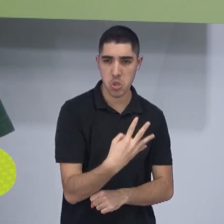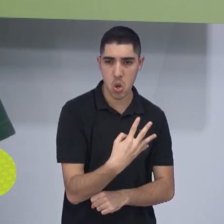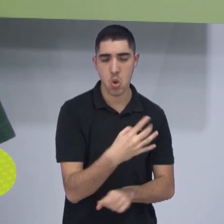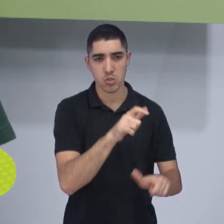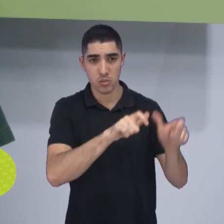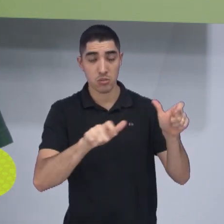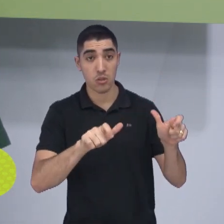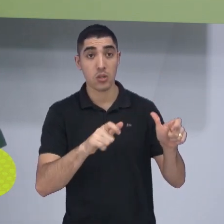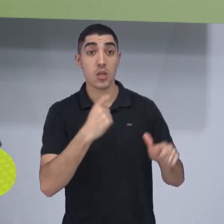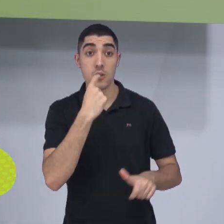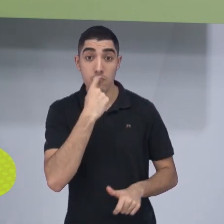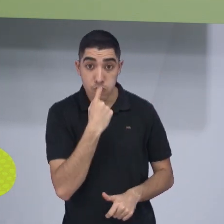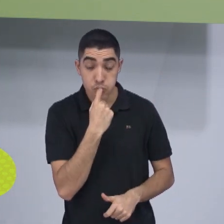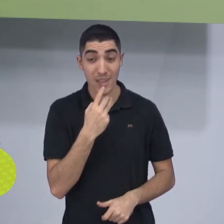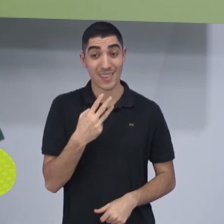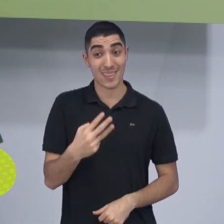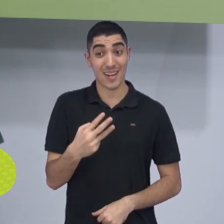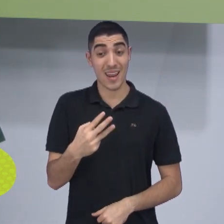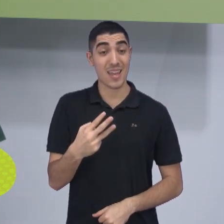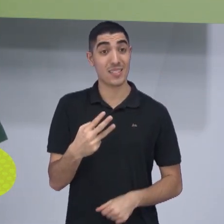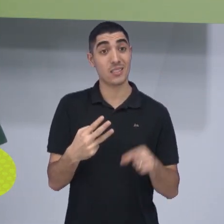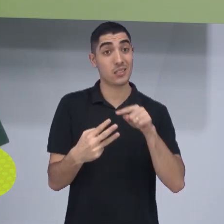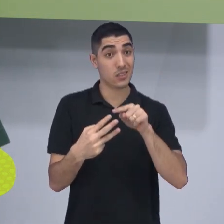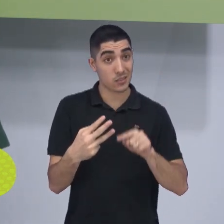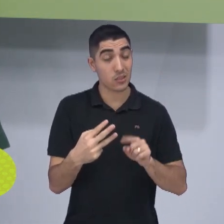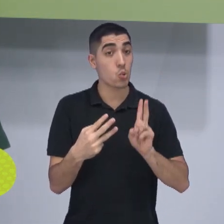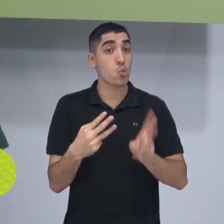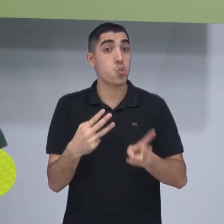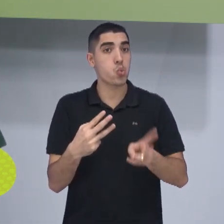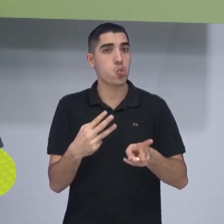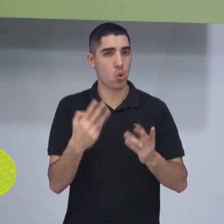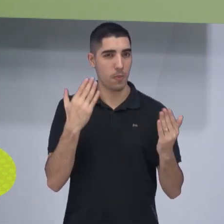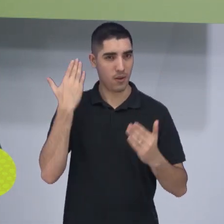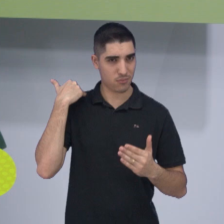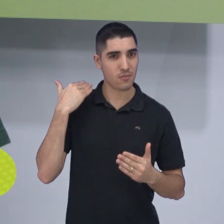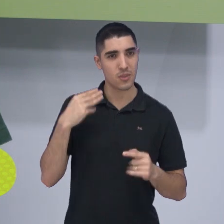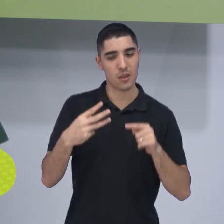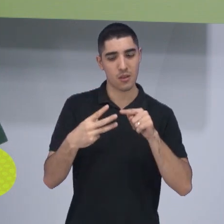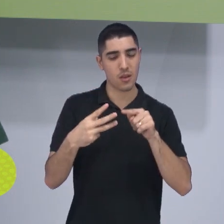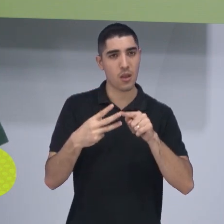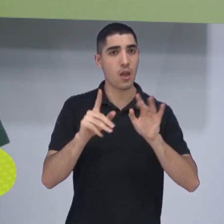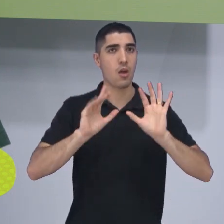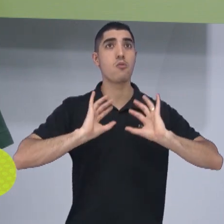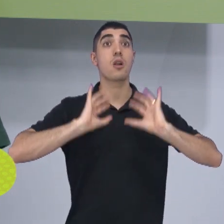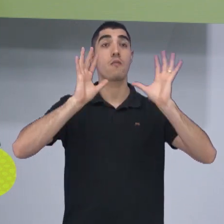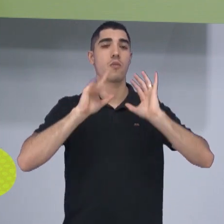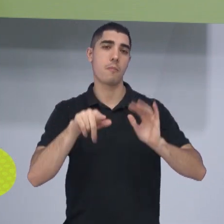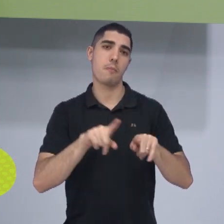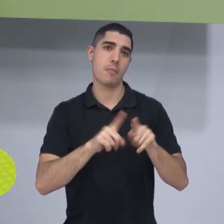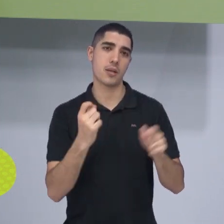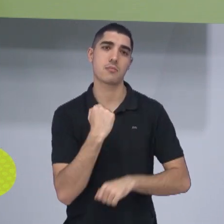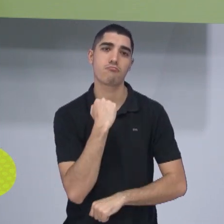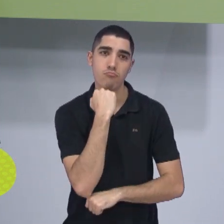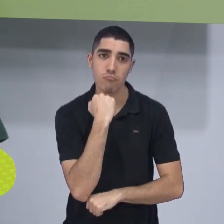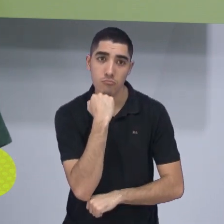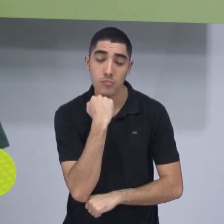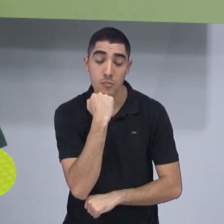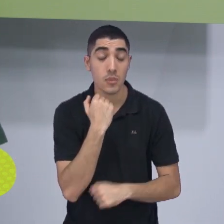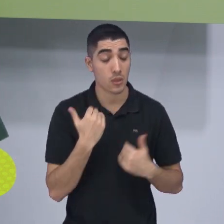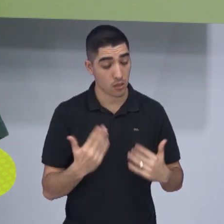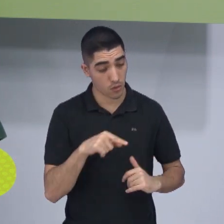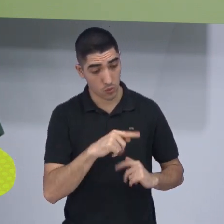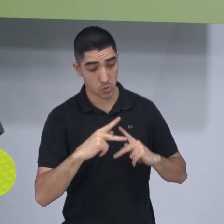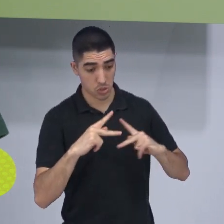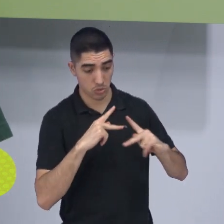são remanescentes, né? Do ano passado para cá. Um deles, o levantador reserva. Então, o São José tem essa